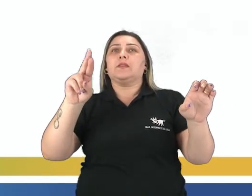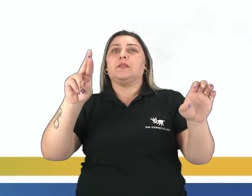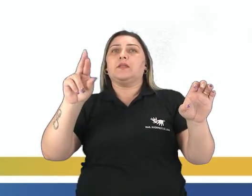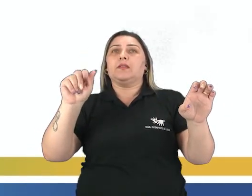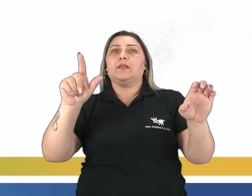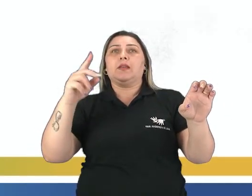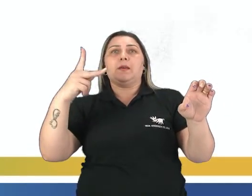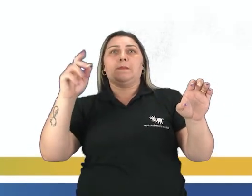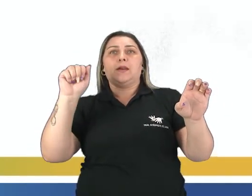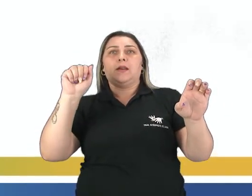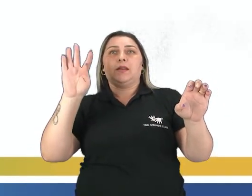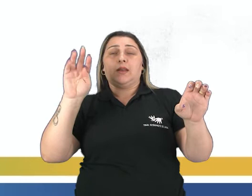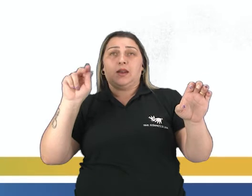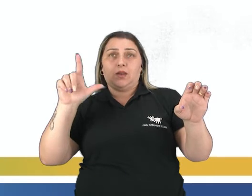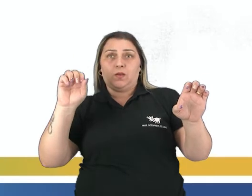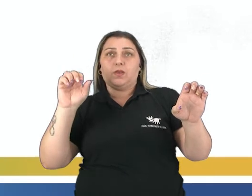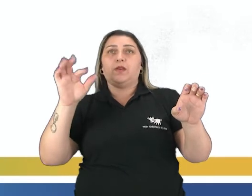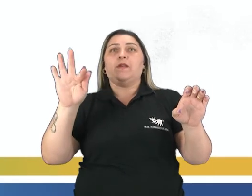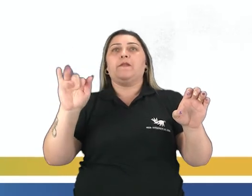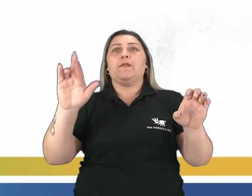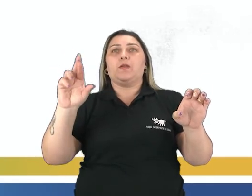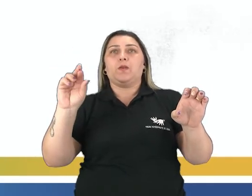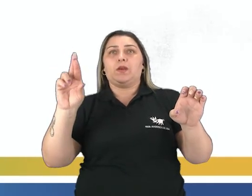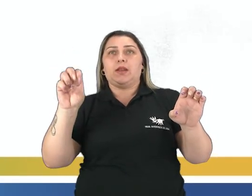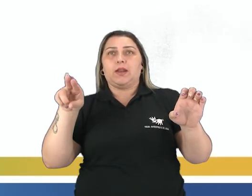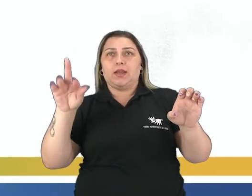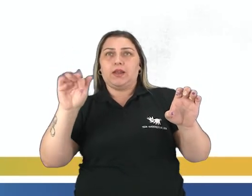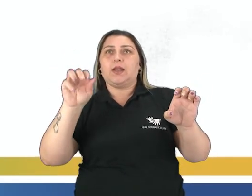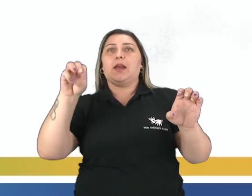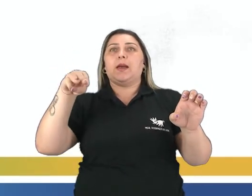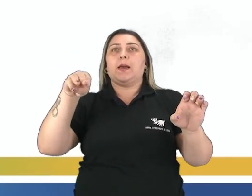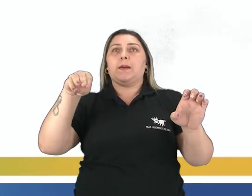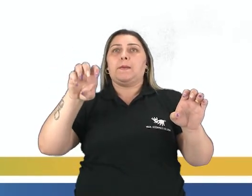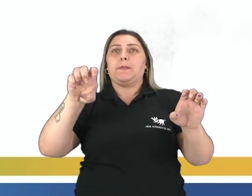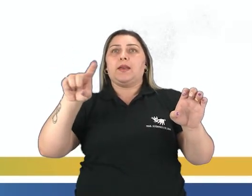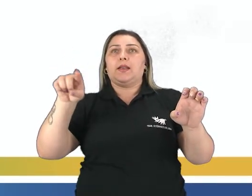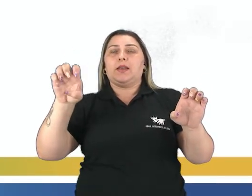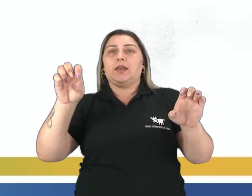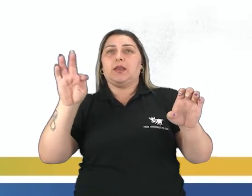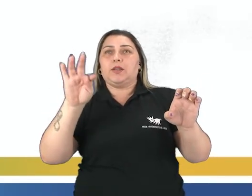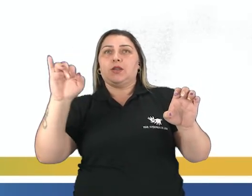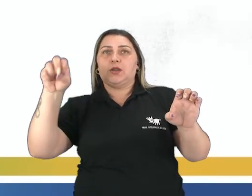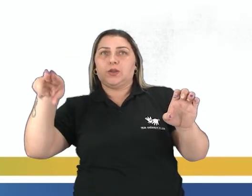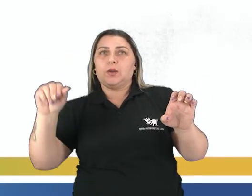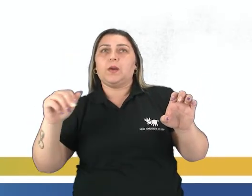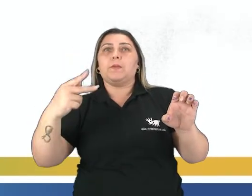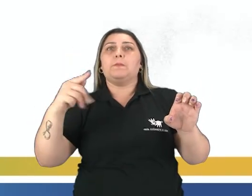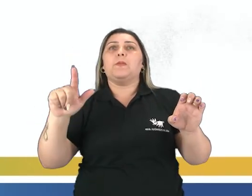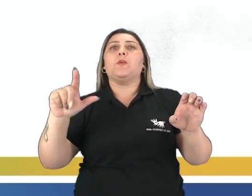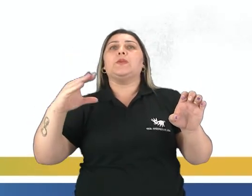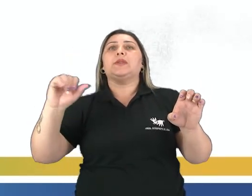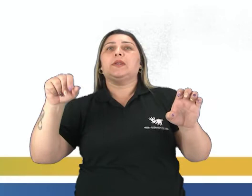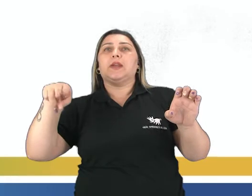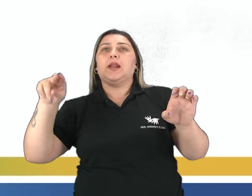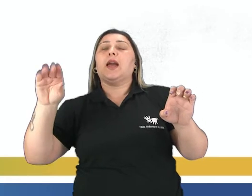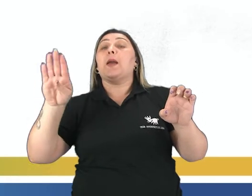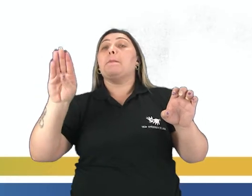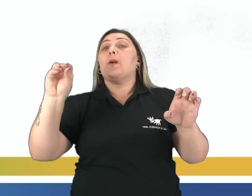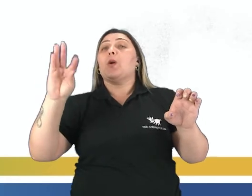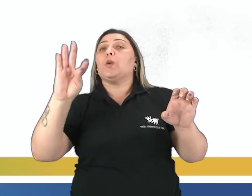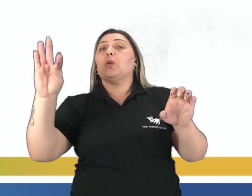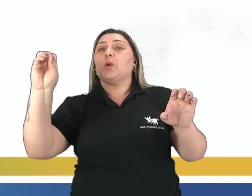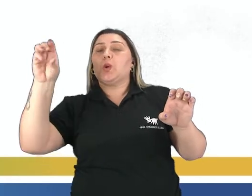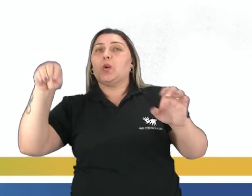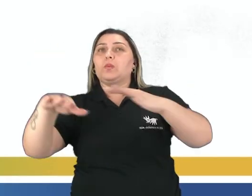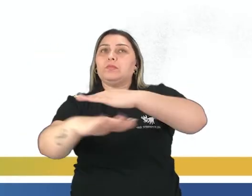Coralina, Pantaleone, Fiorinetta, Mazettino, Pulcinella, Botton.